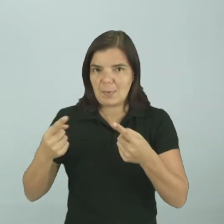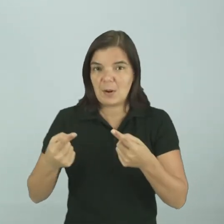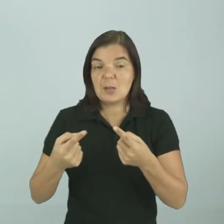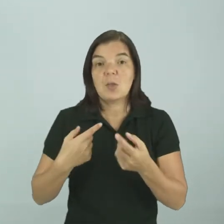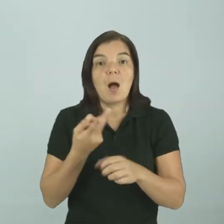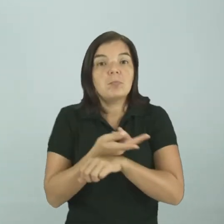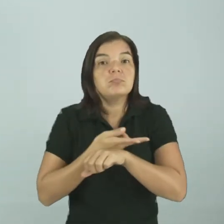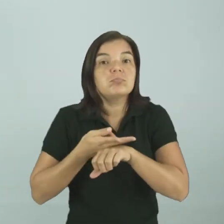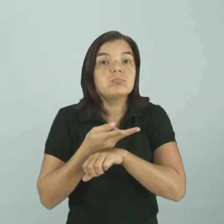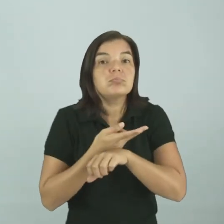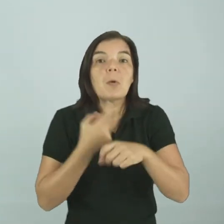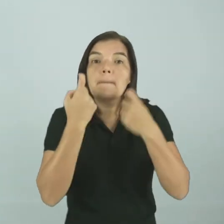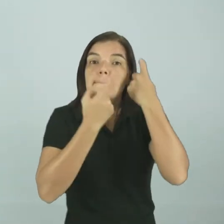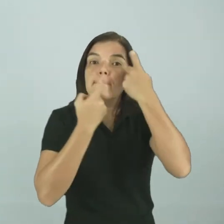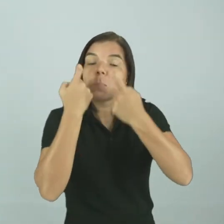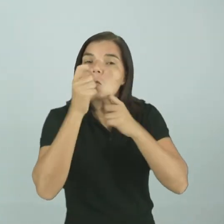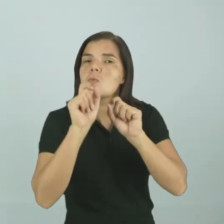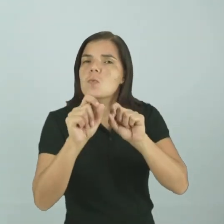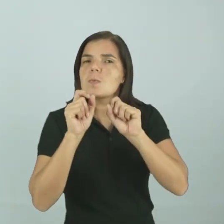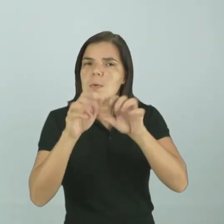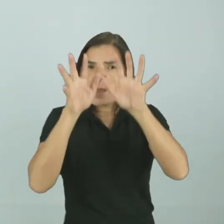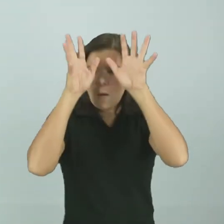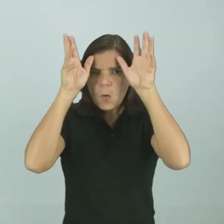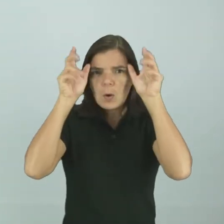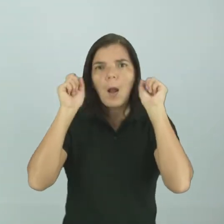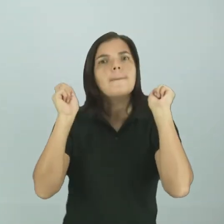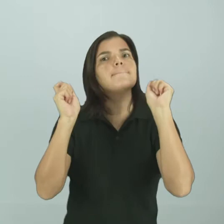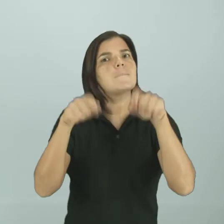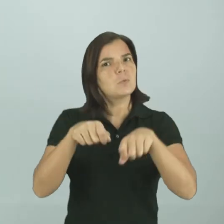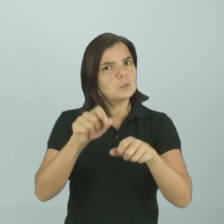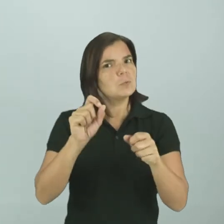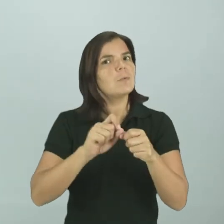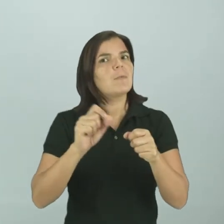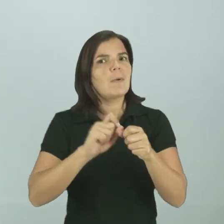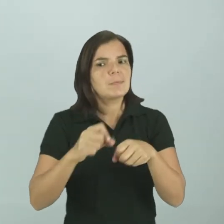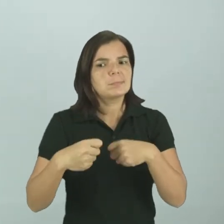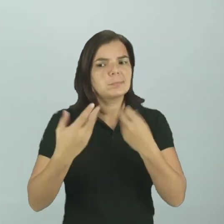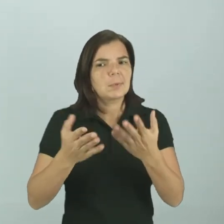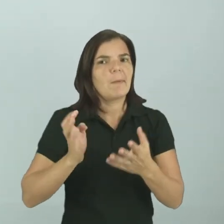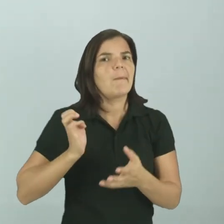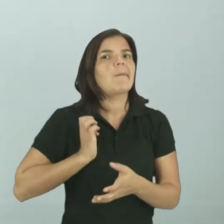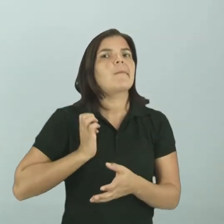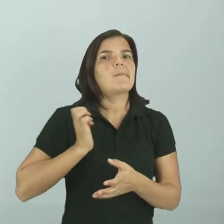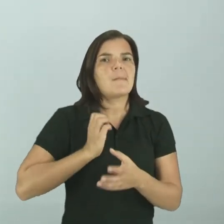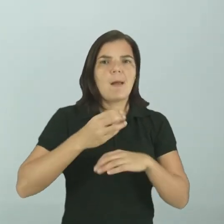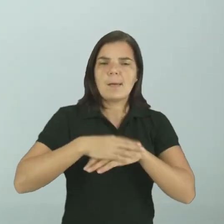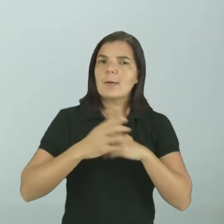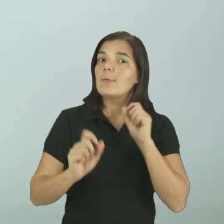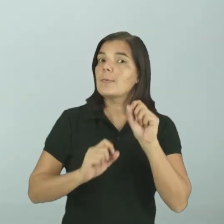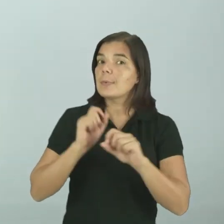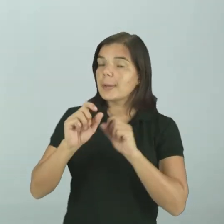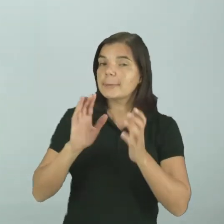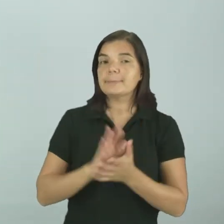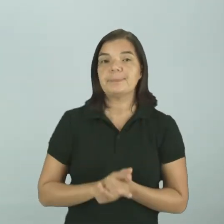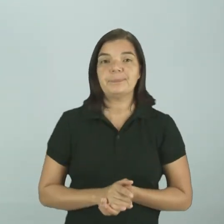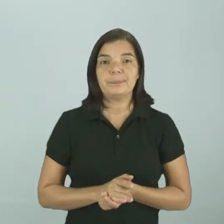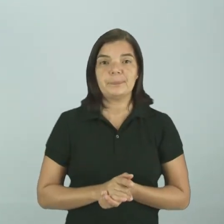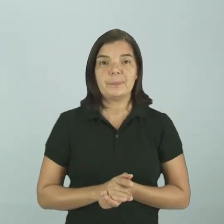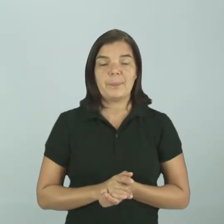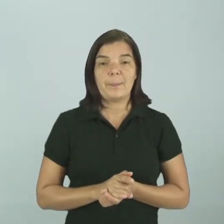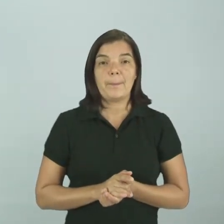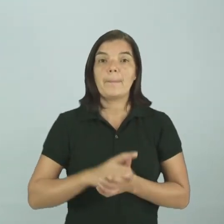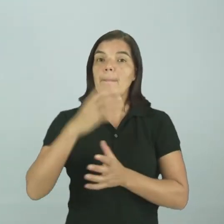estavam preocupados com aquilo que o Acre podia fazer, podia transmitir, que seria o quê?